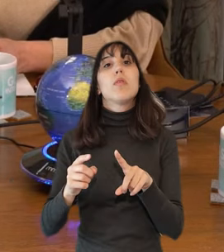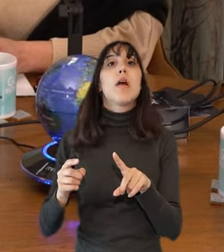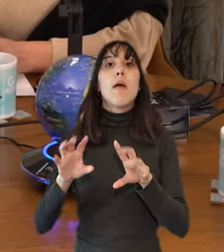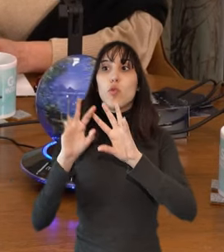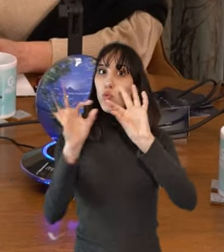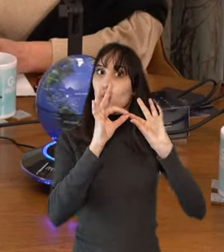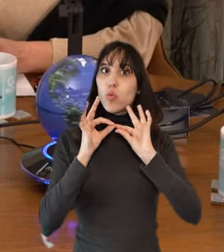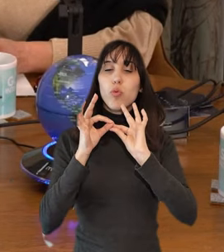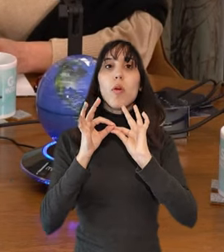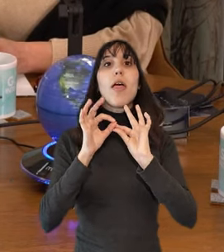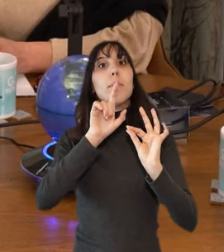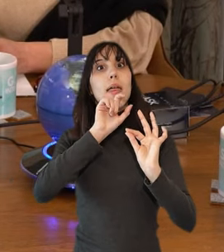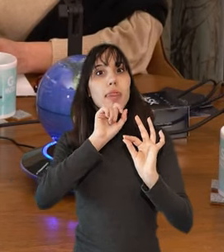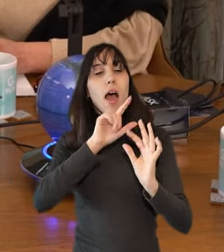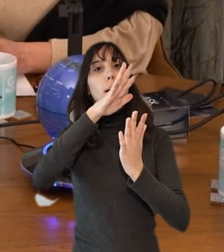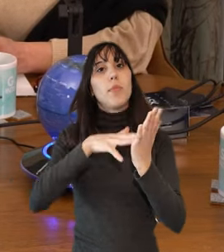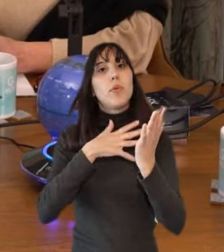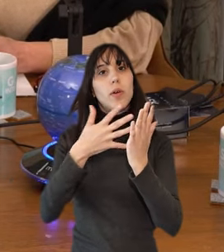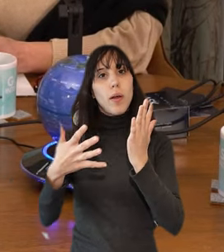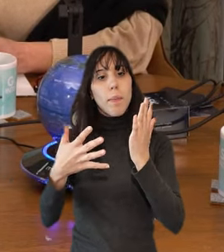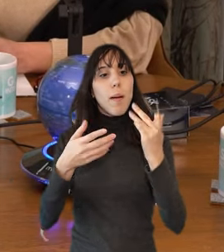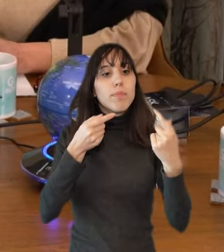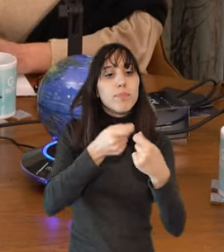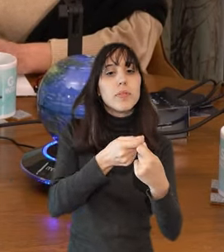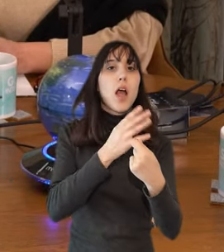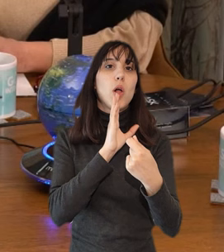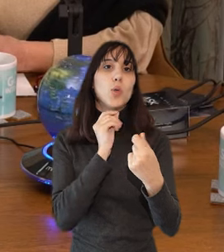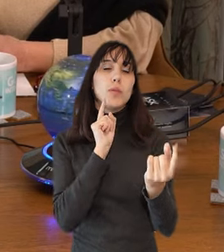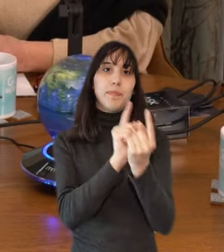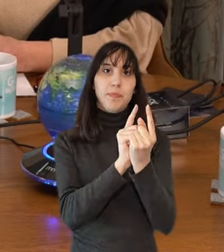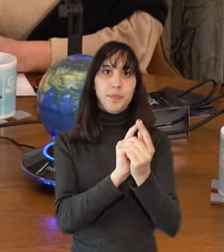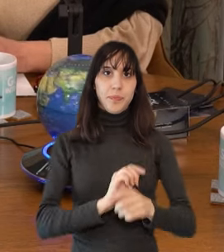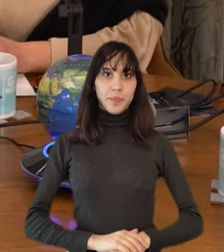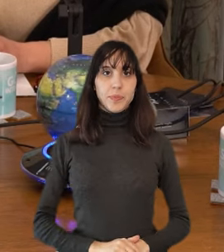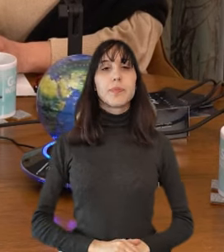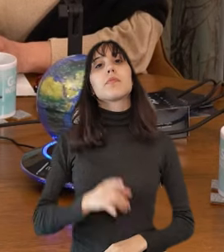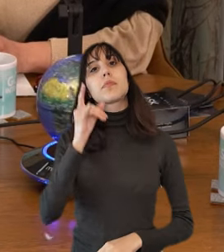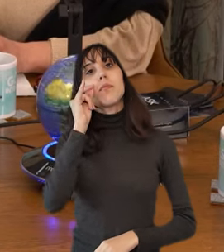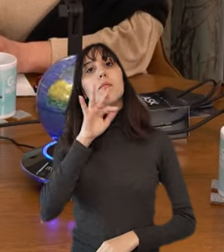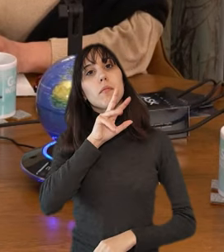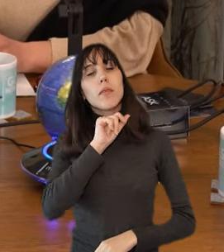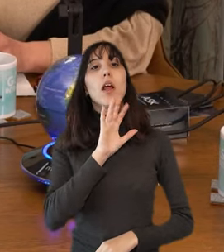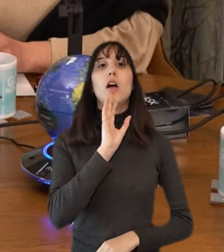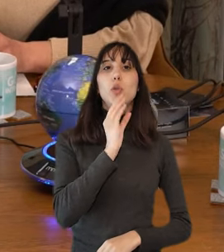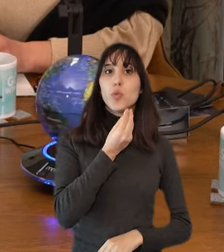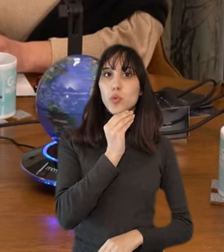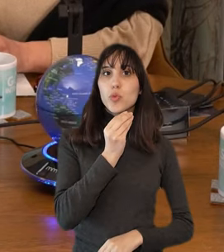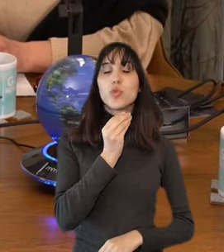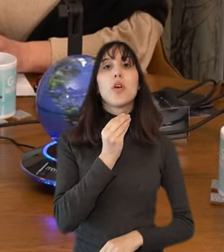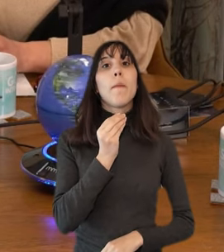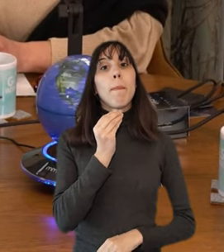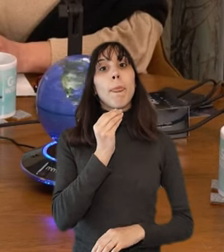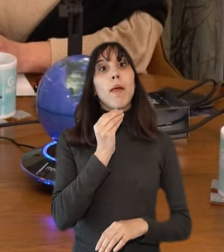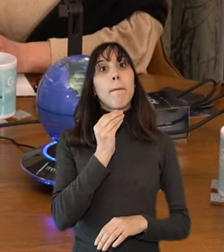comum mas eh através de um programa que é feito para cada AL portanto os pais os alunos eh São convidados também a